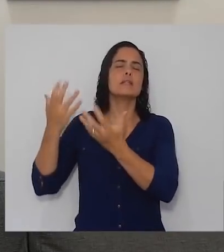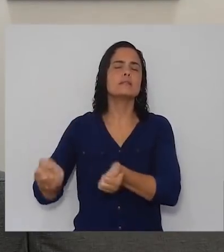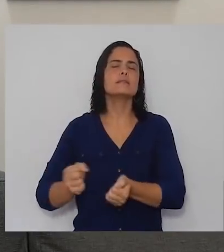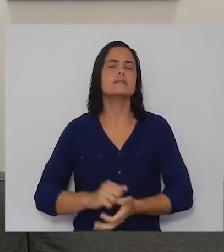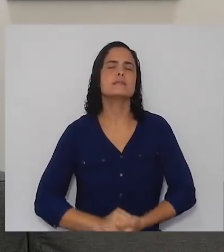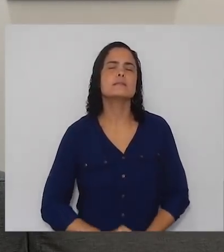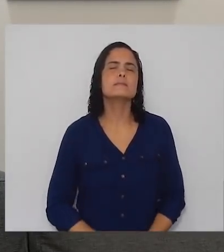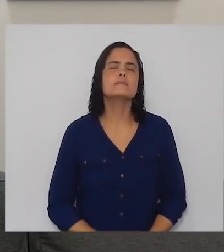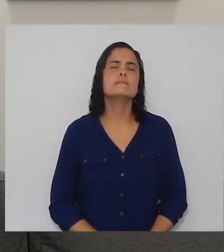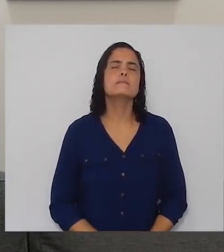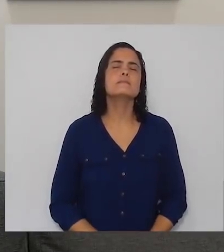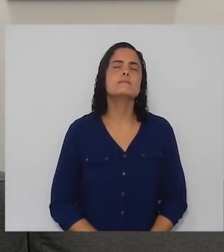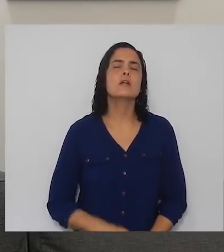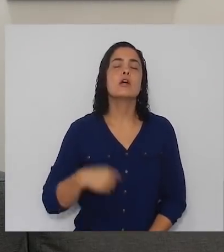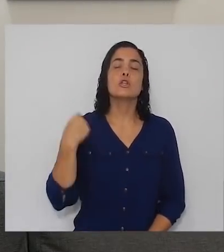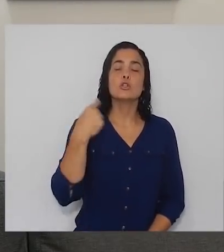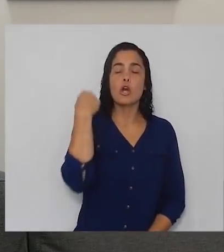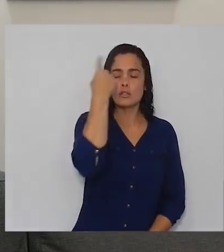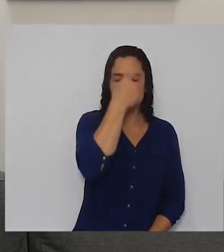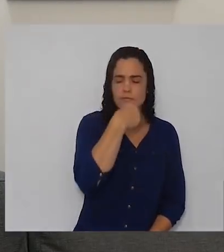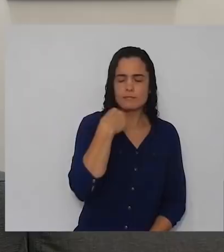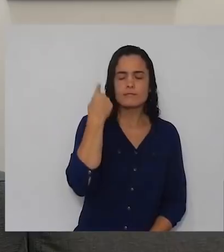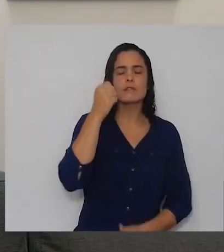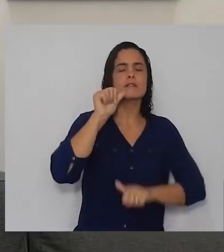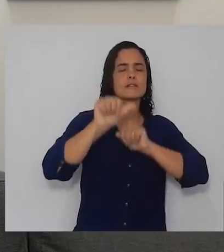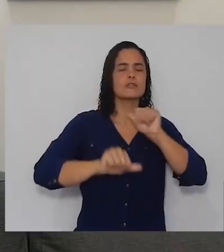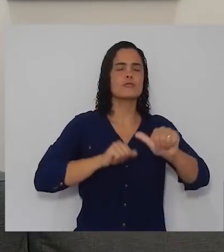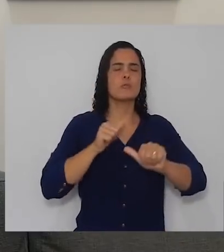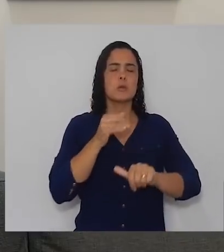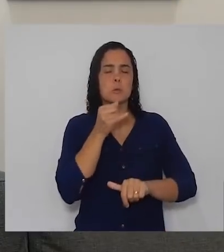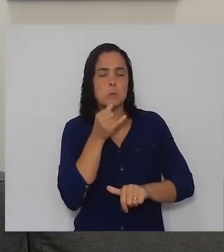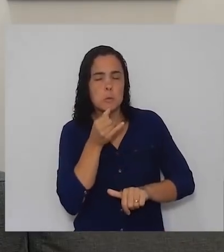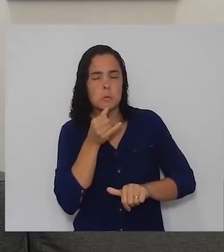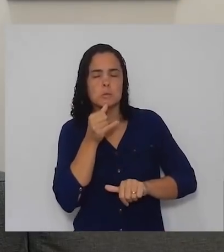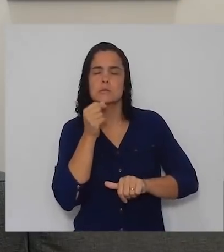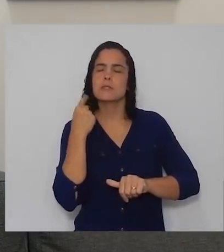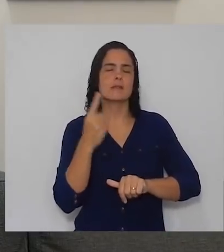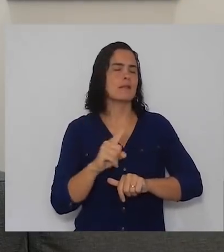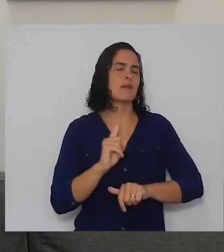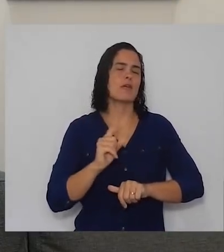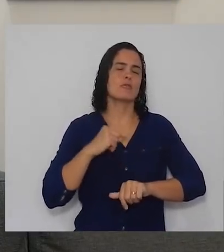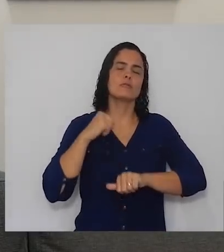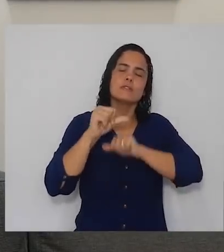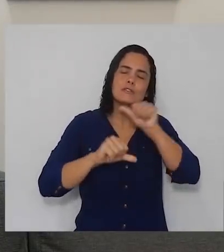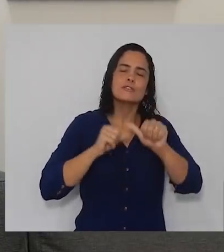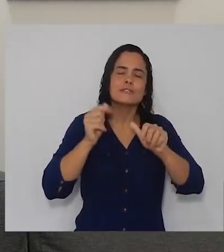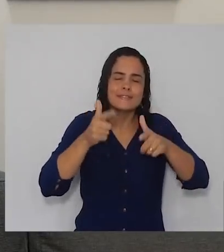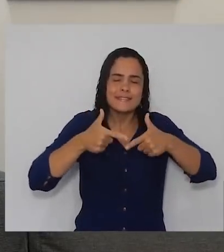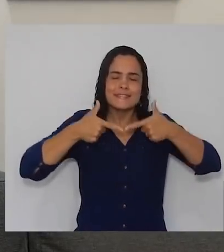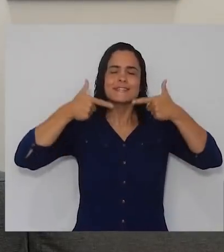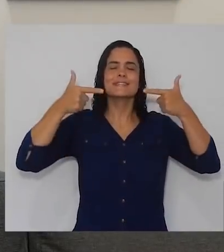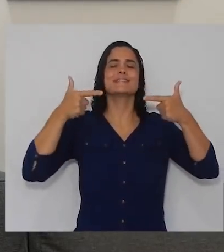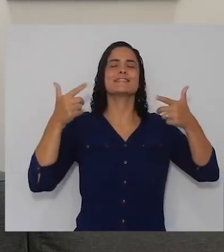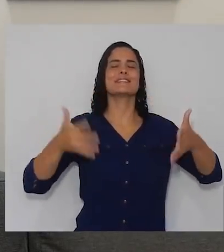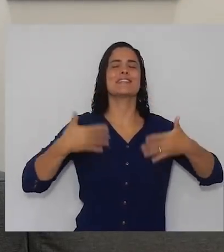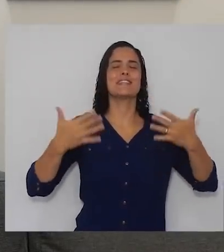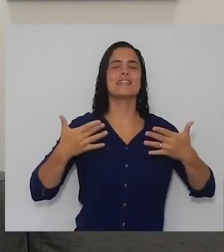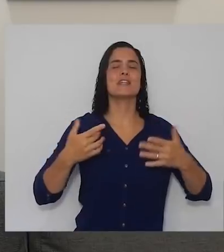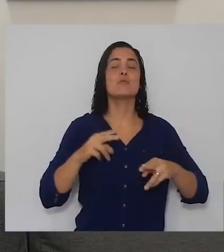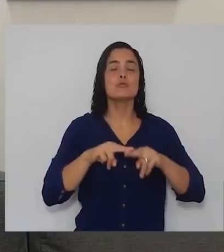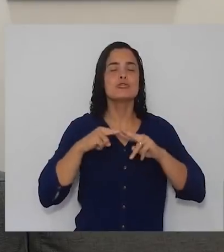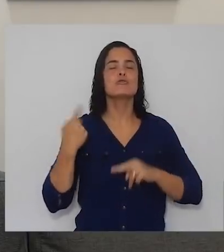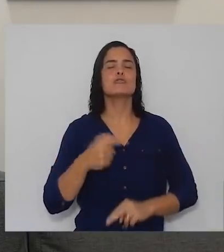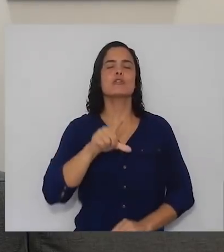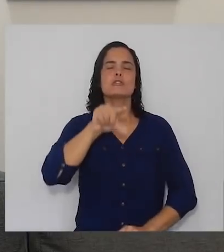adoração nesta hora, é o nosso coração entregue a Ti. Que o nosso rosto, o nosso semblante seja transformado num semblante de